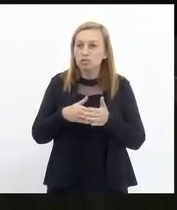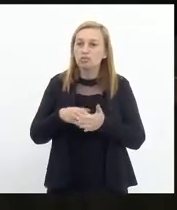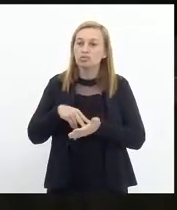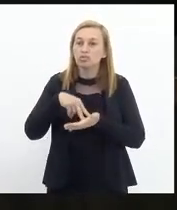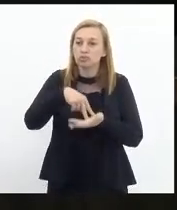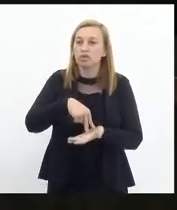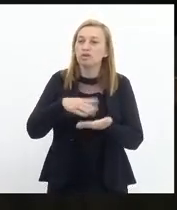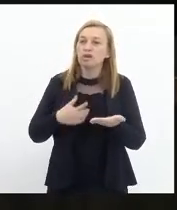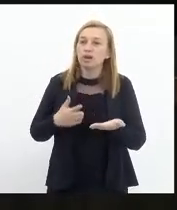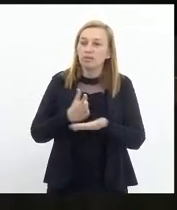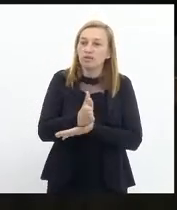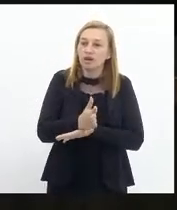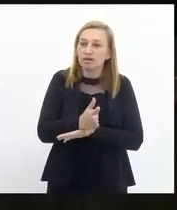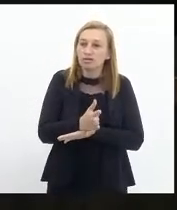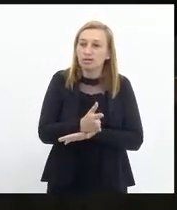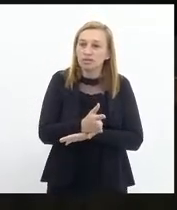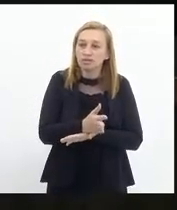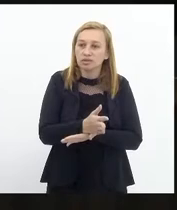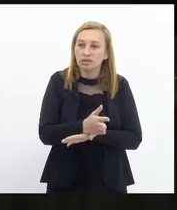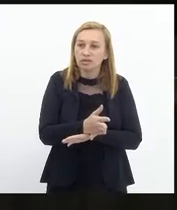permaneçam como estão. Aprovado, vai autógrafo.